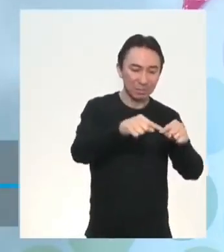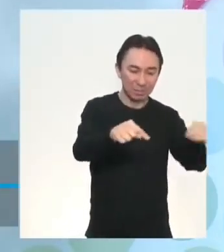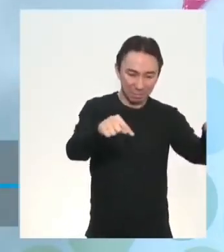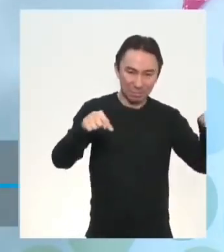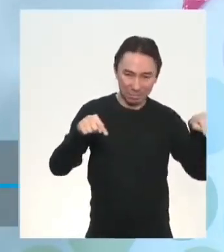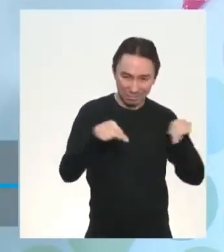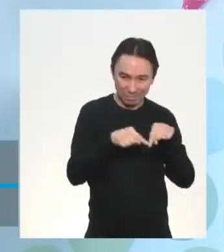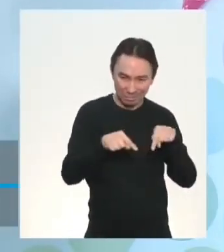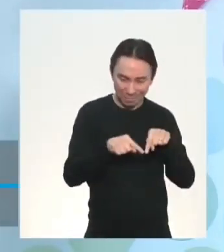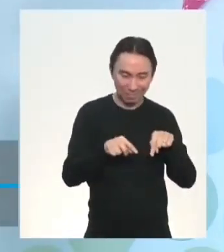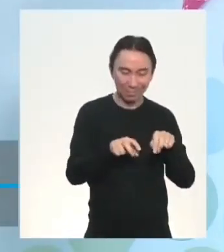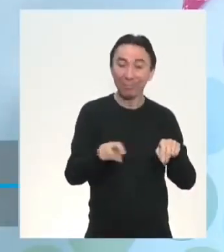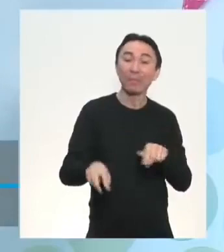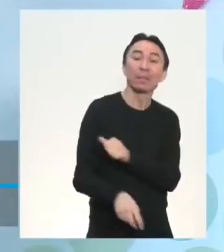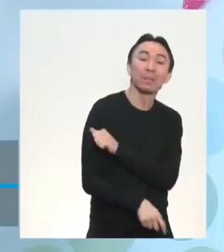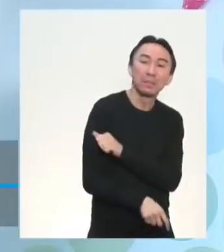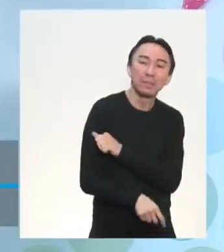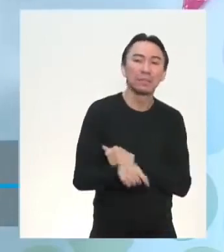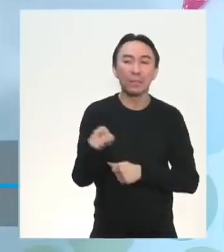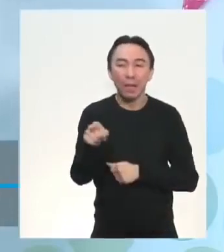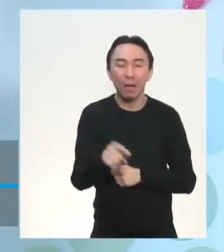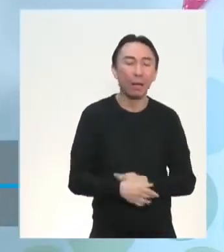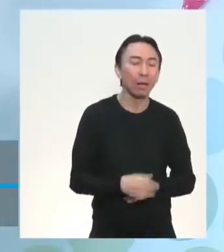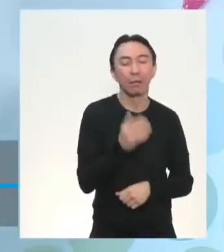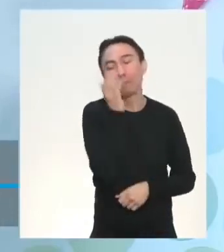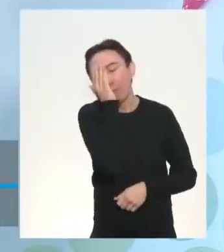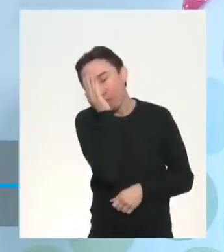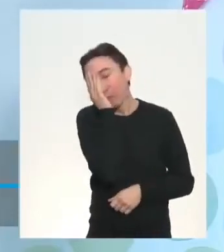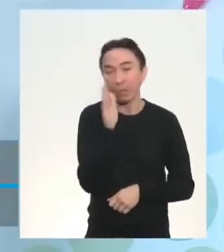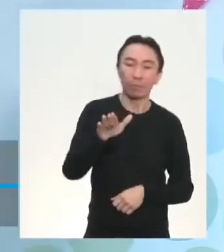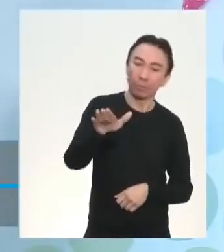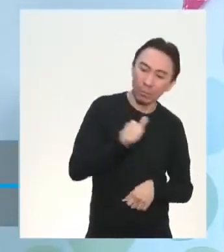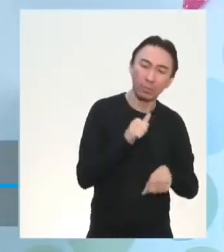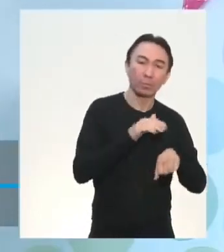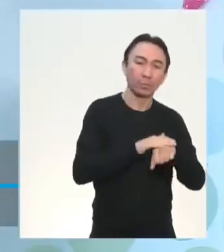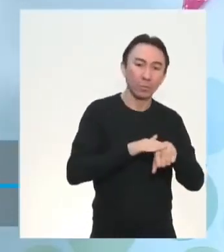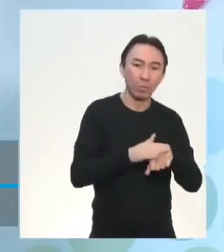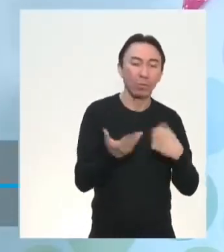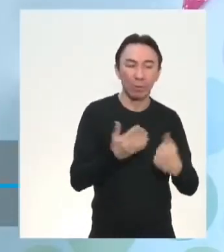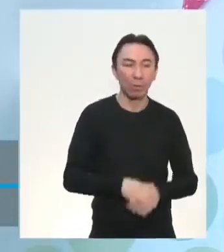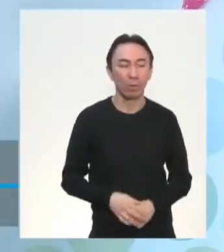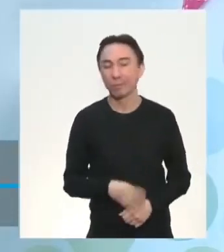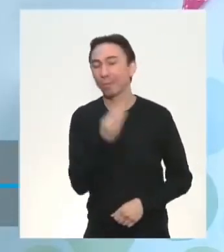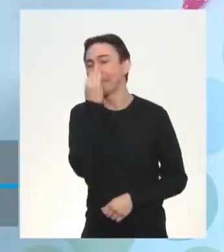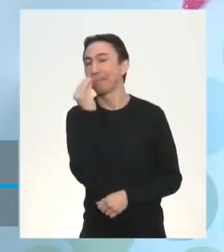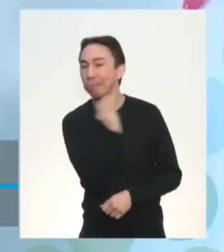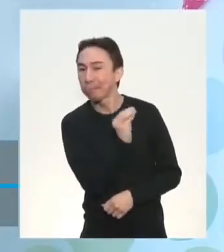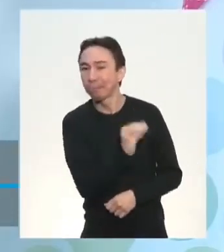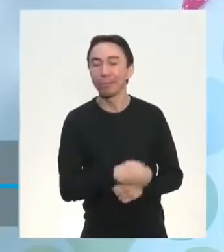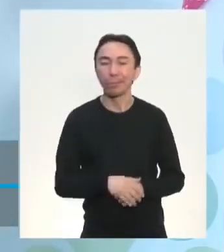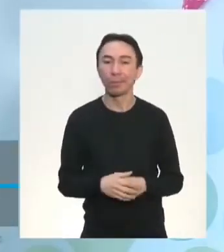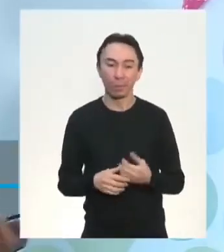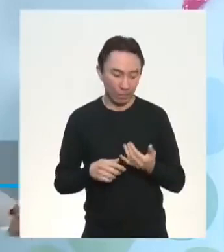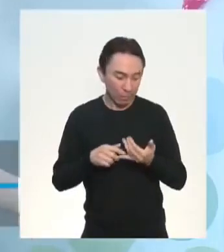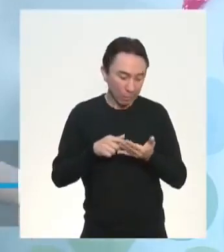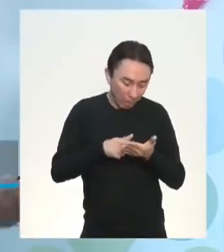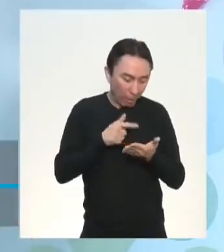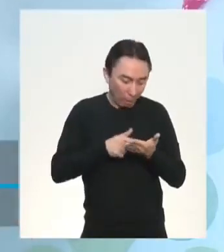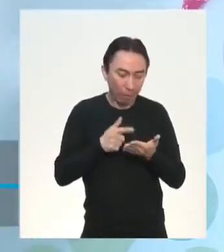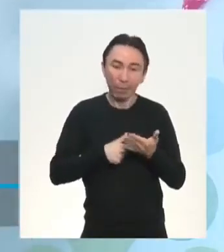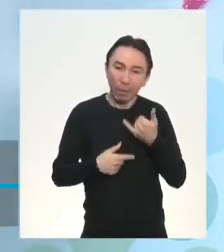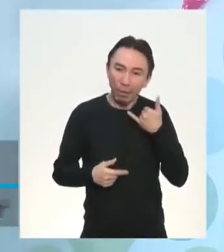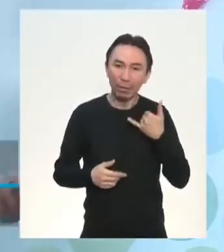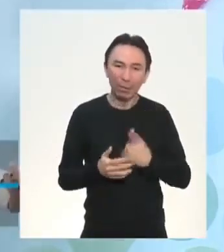conversar, né? Aquele aluno que está lá no canto dormindo, aquele aluno que está fazendo descaso, que está no celular. Ah, professora, por que você